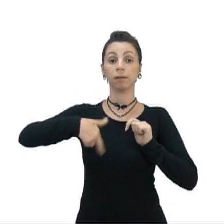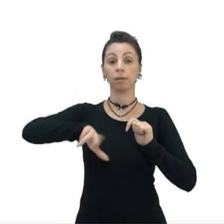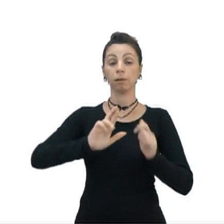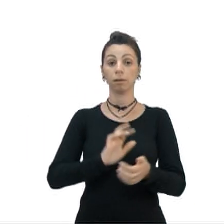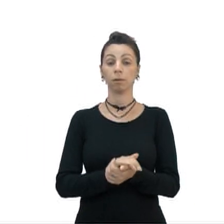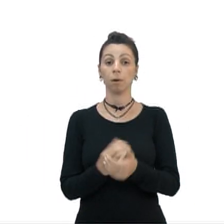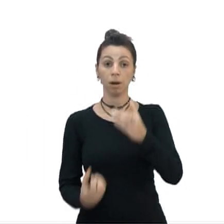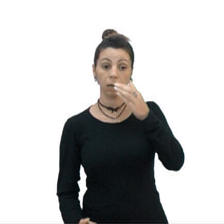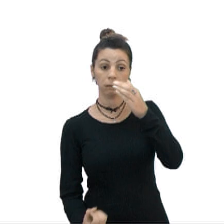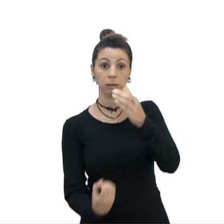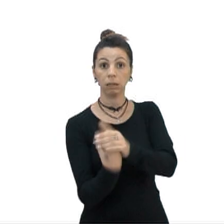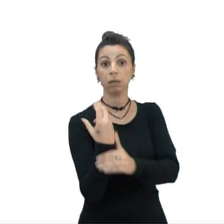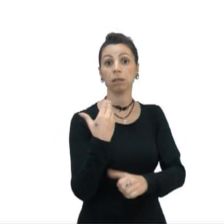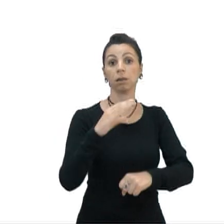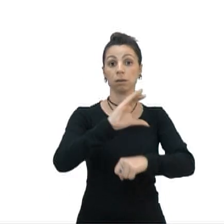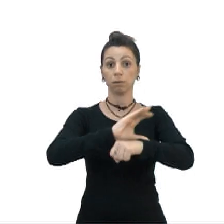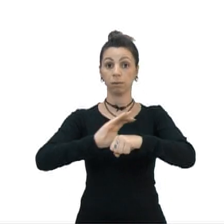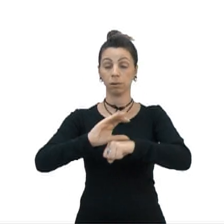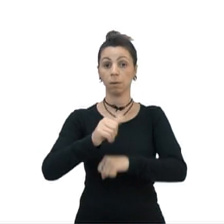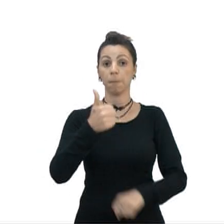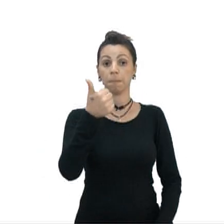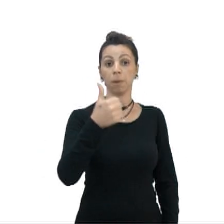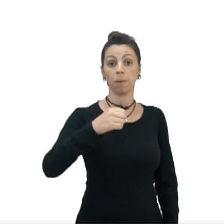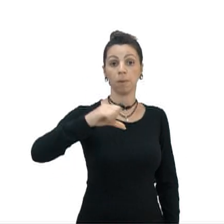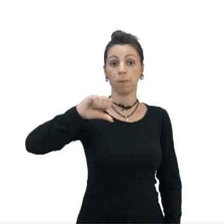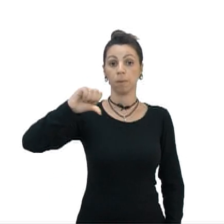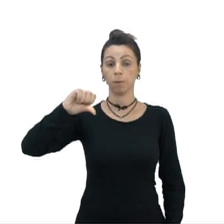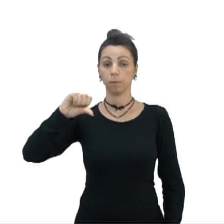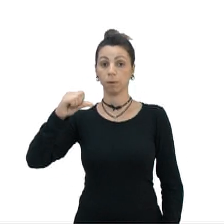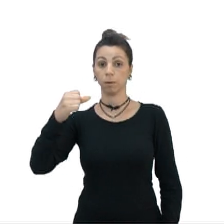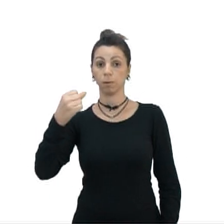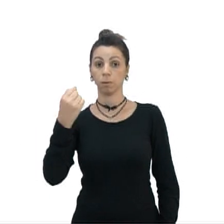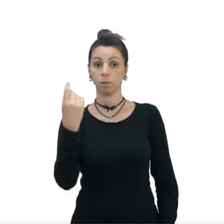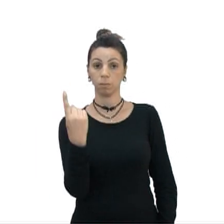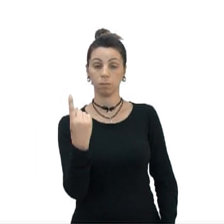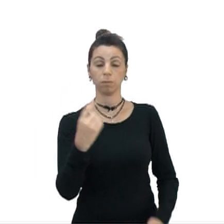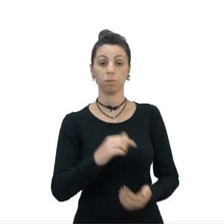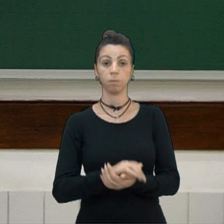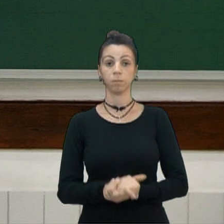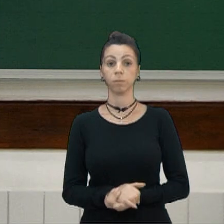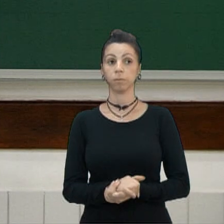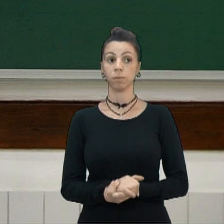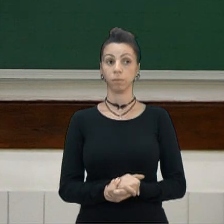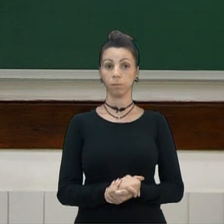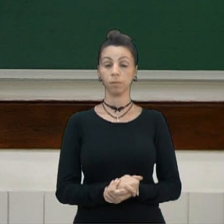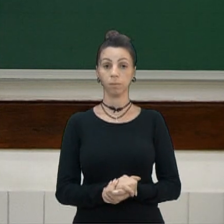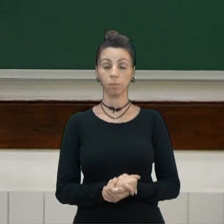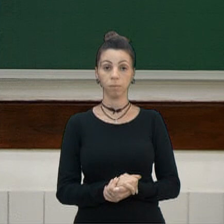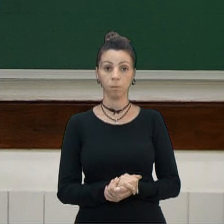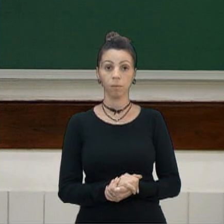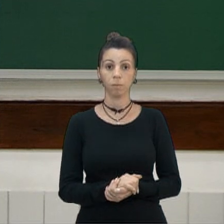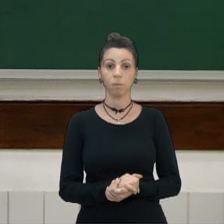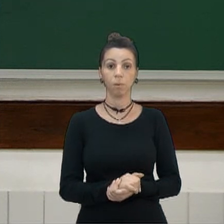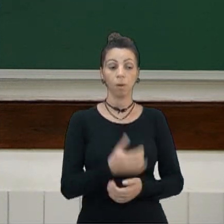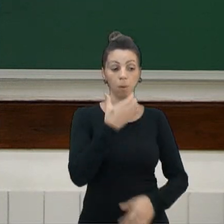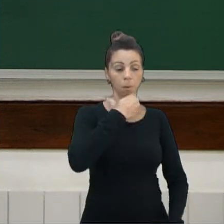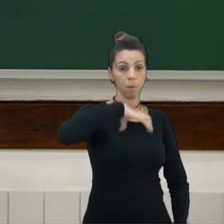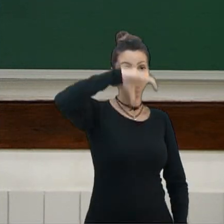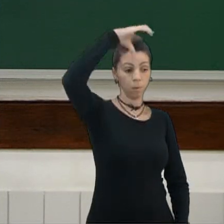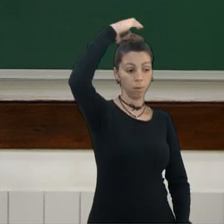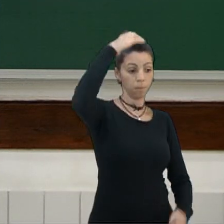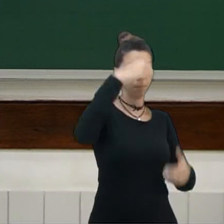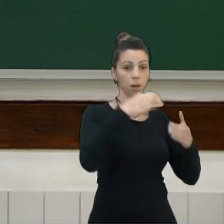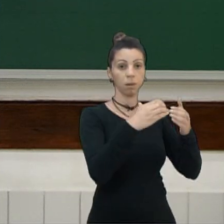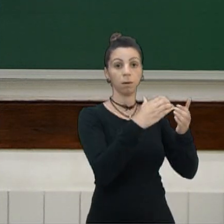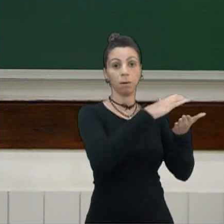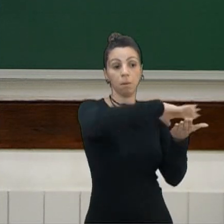promulgação da Constituição de 1891, com a proclamação da República. Então, nesta época, o Império ele cai, né? Houve